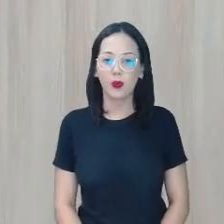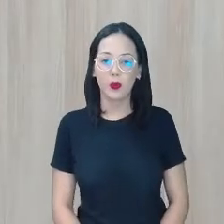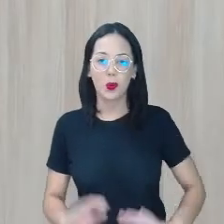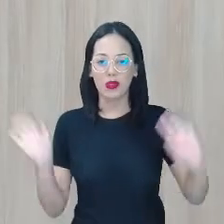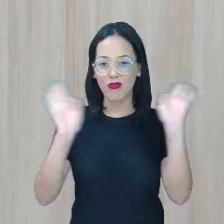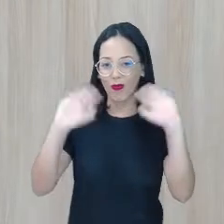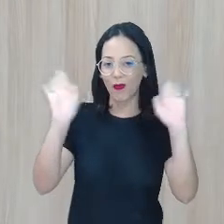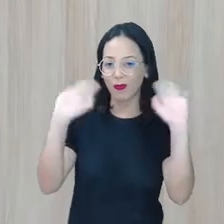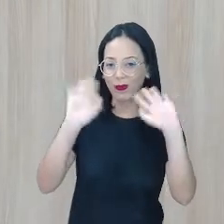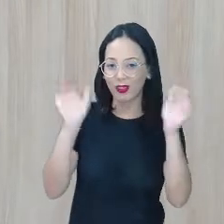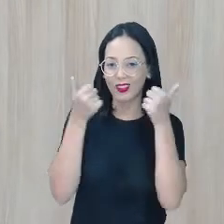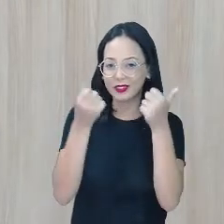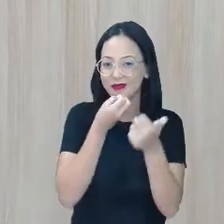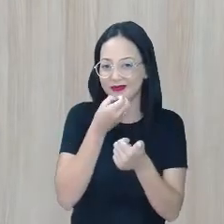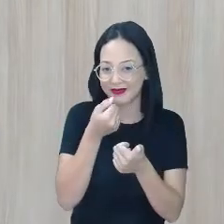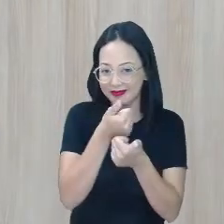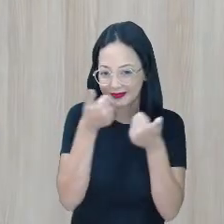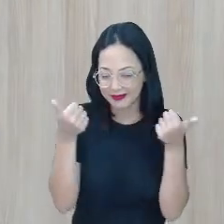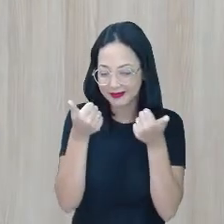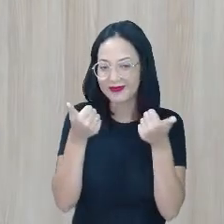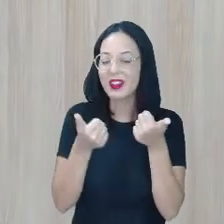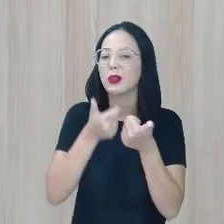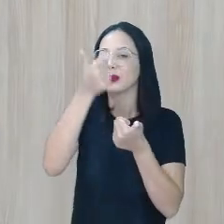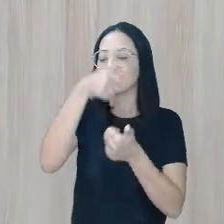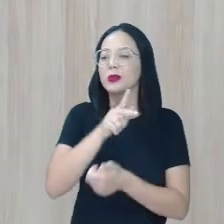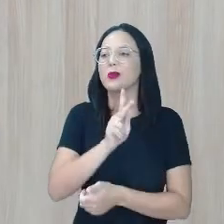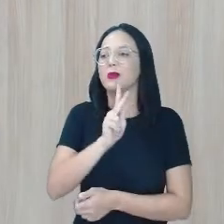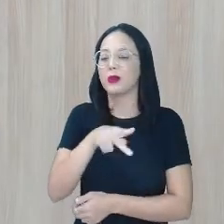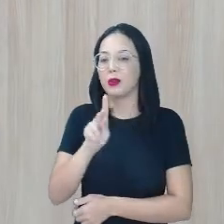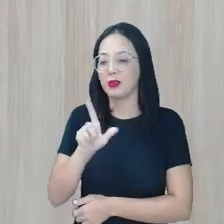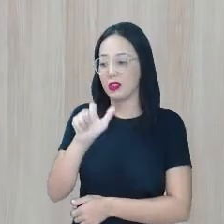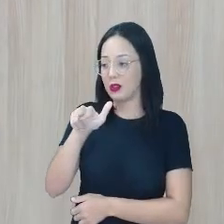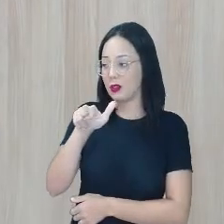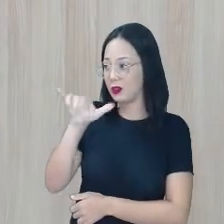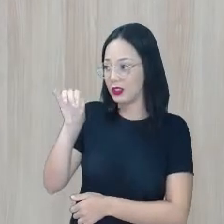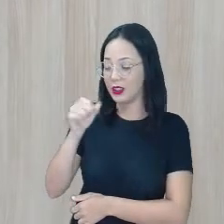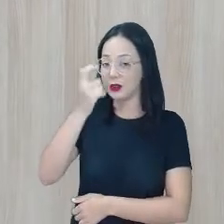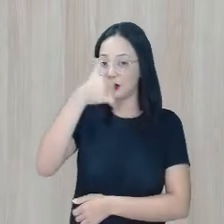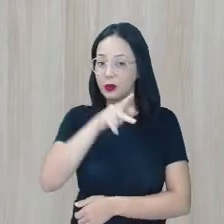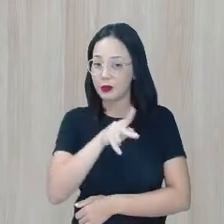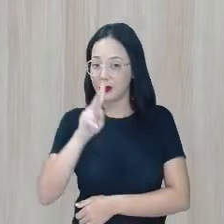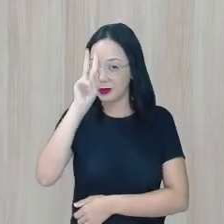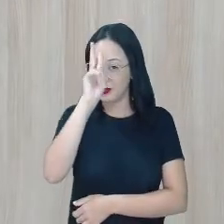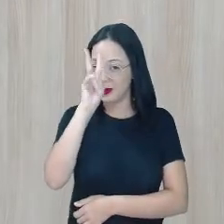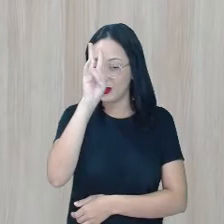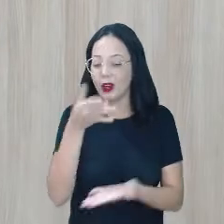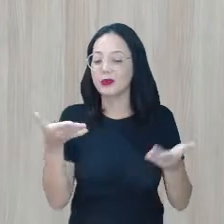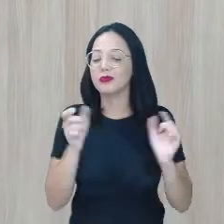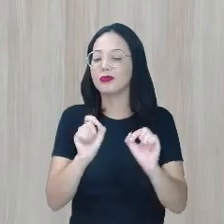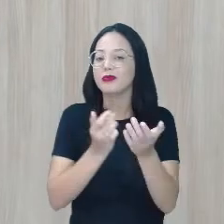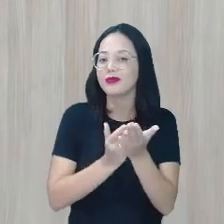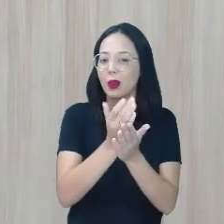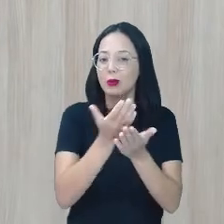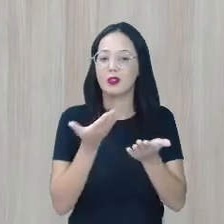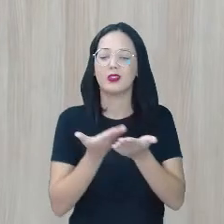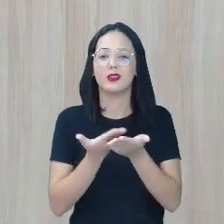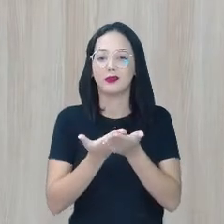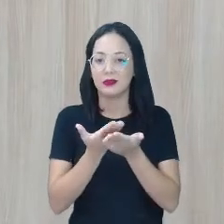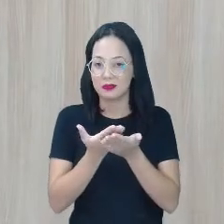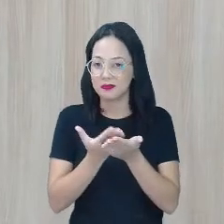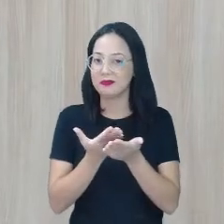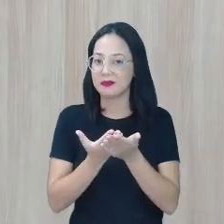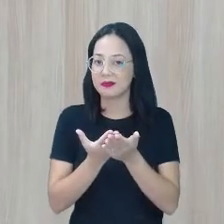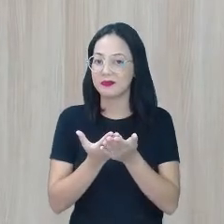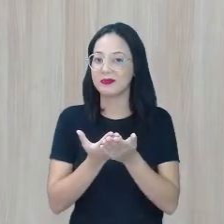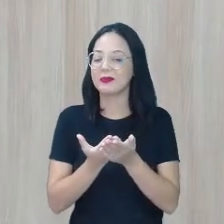Olá pessoal, tudo bom com vocês? Eu sou o professor Luciano Júnior, professor de História. Nós vamos para mais uma aula para